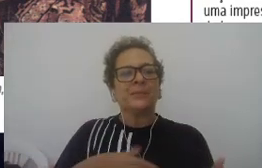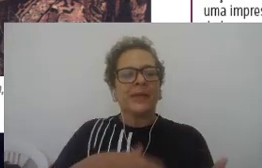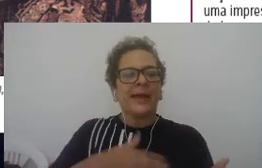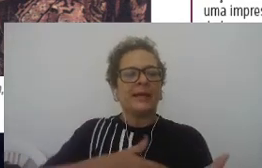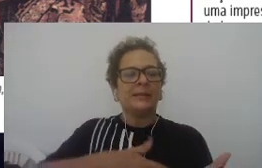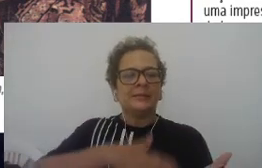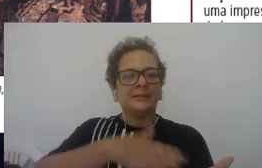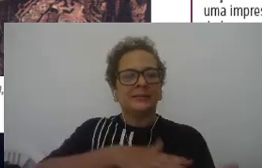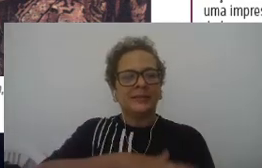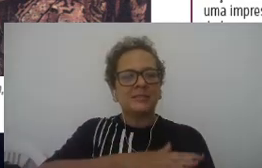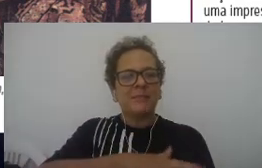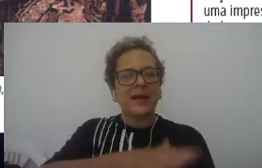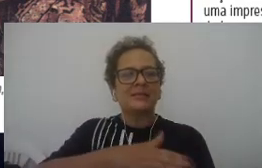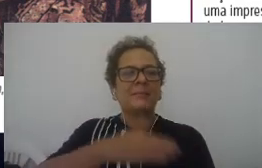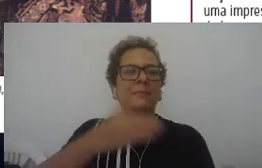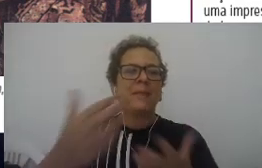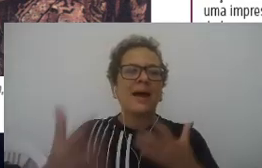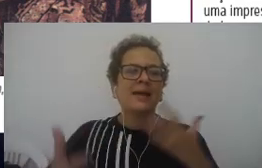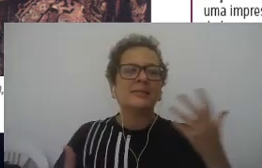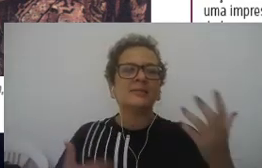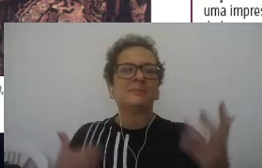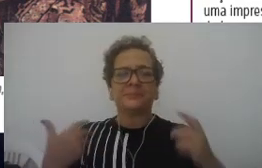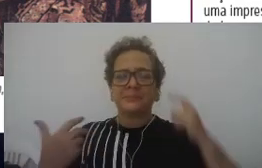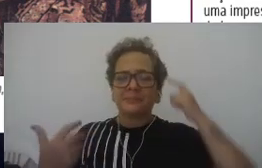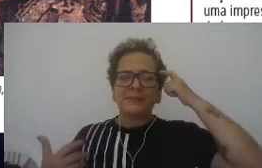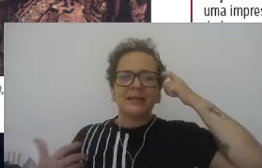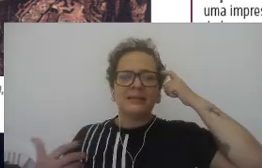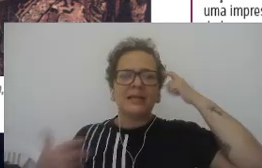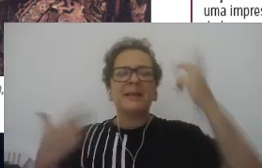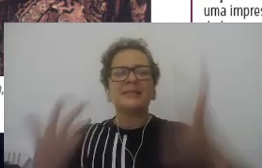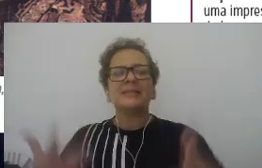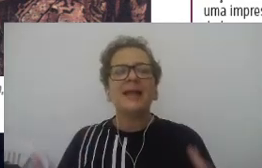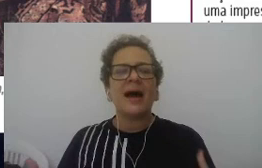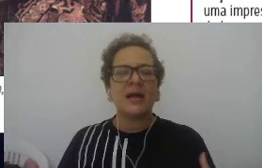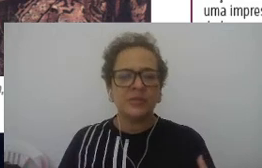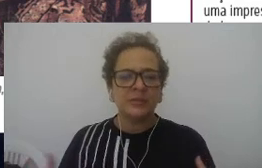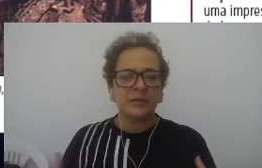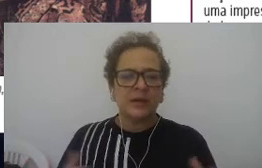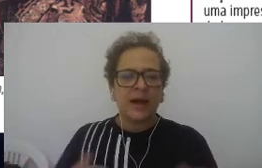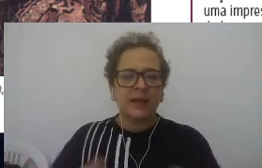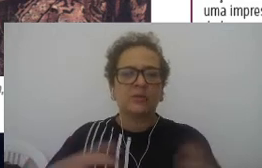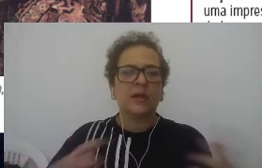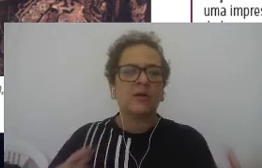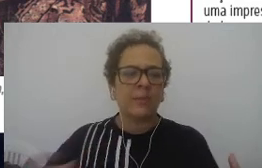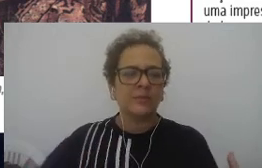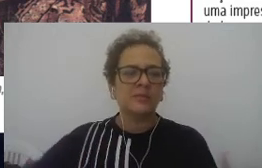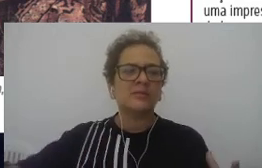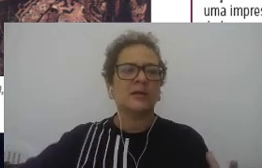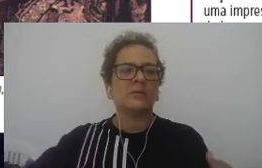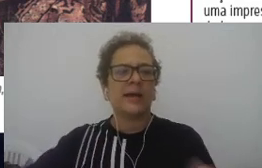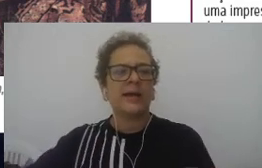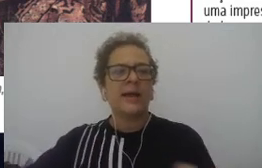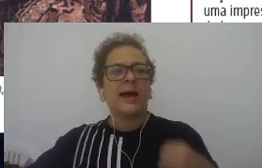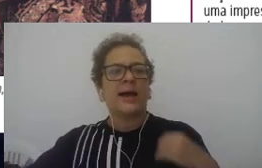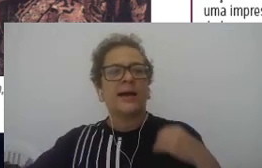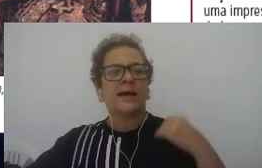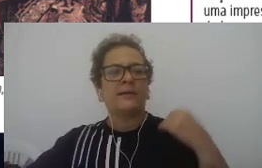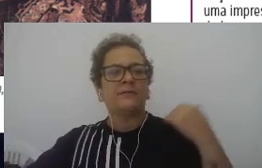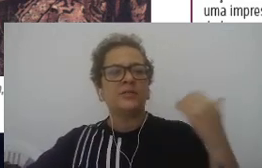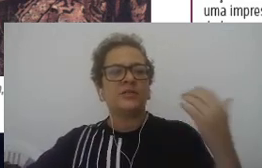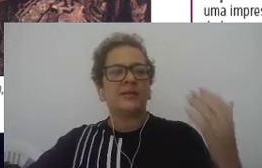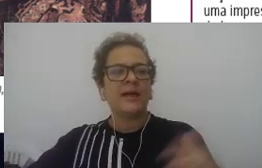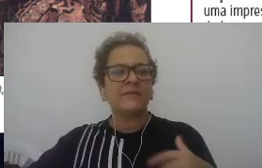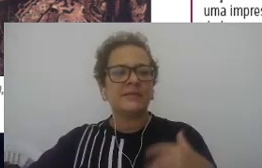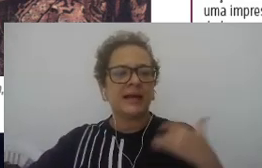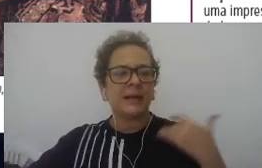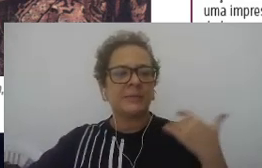pinturas ela trans passa mais dramaticidade a toda a composição né a